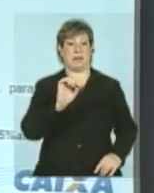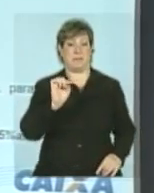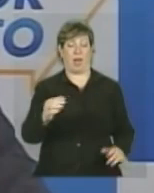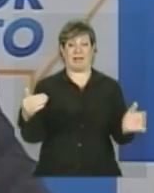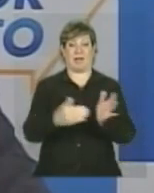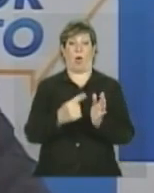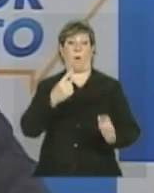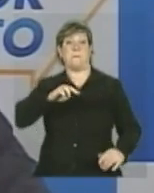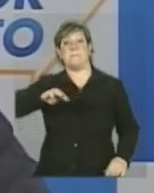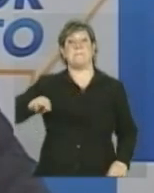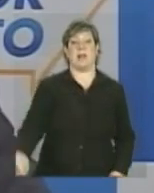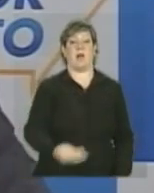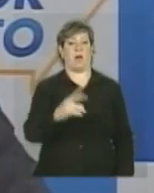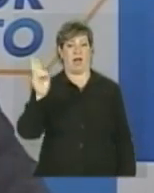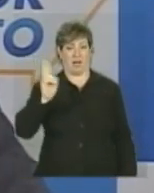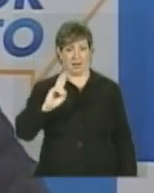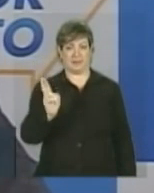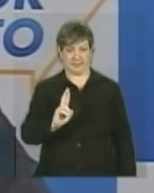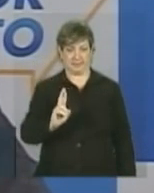até R$1 milhão de reais.